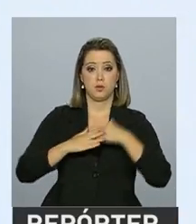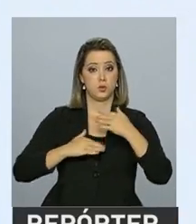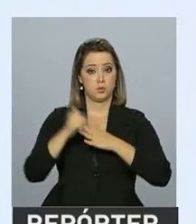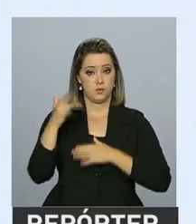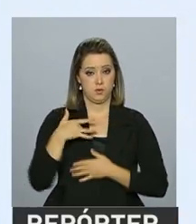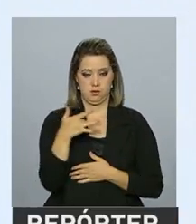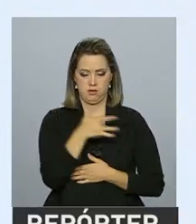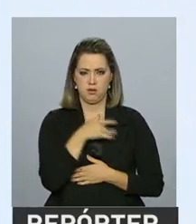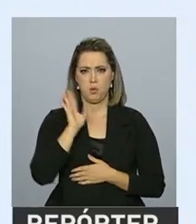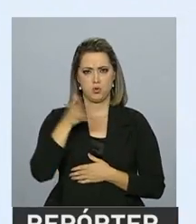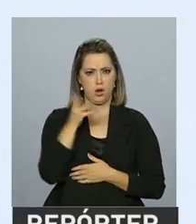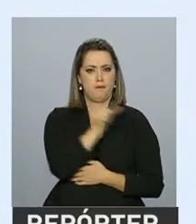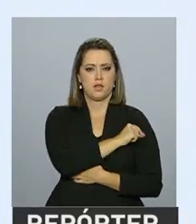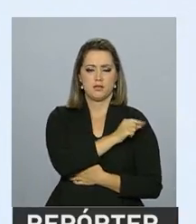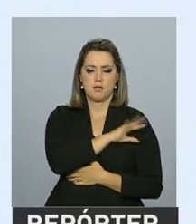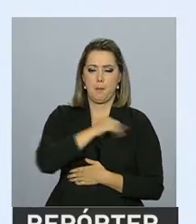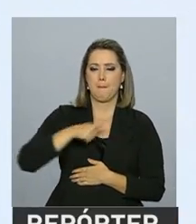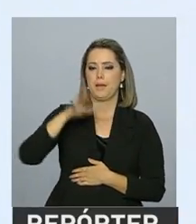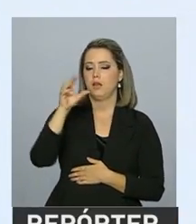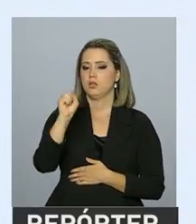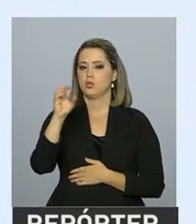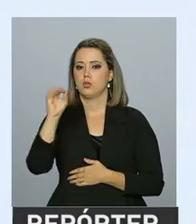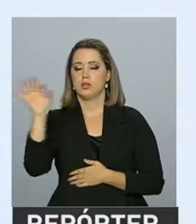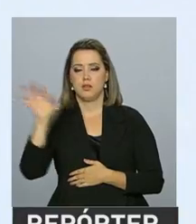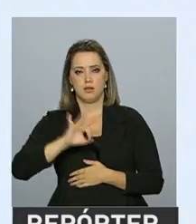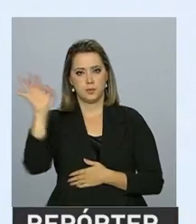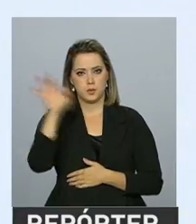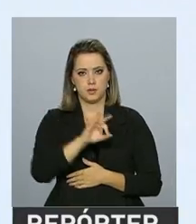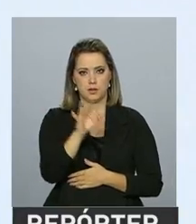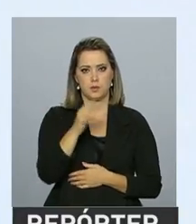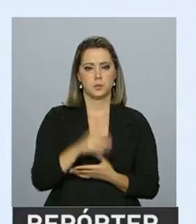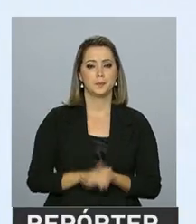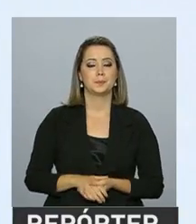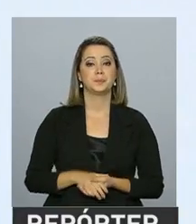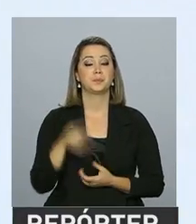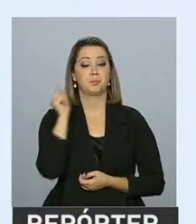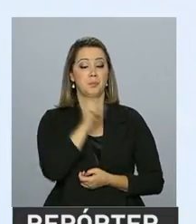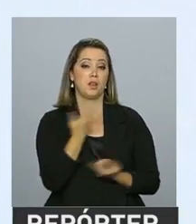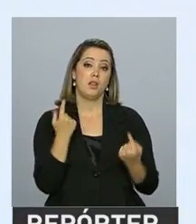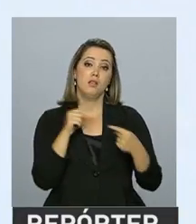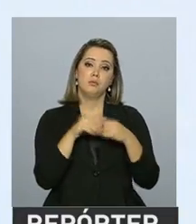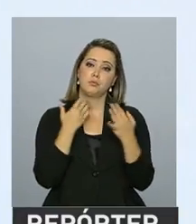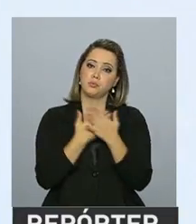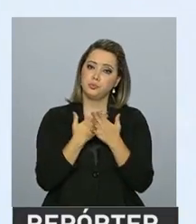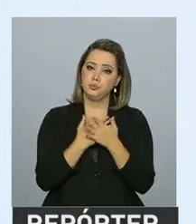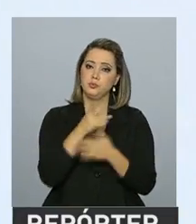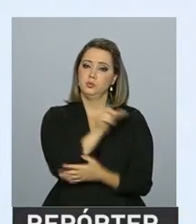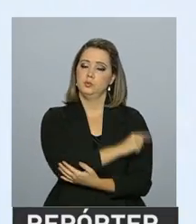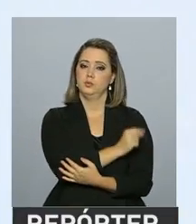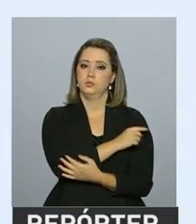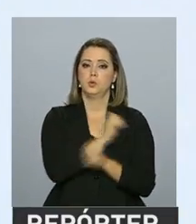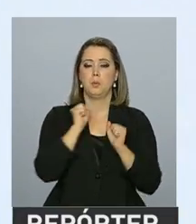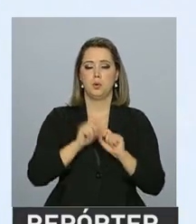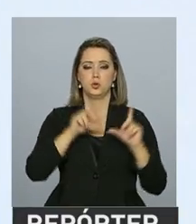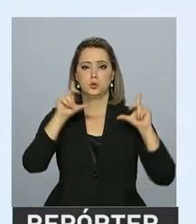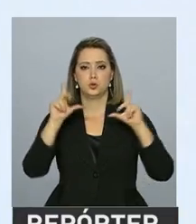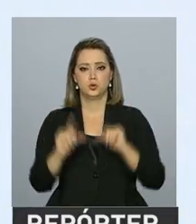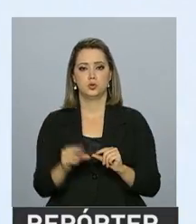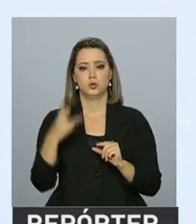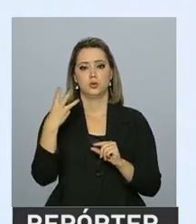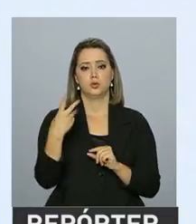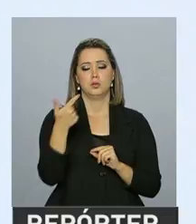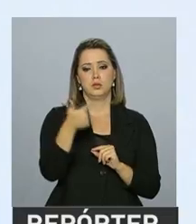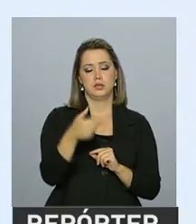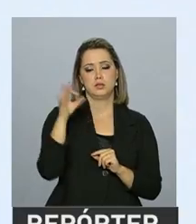os que mais se vacinaram registrando quase 85% de cobertura de acordo com estudos a vacinação pode reduzir entre